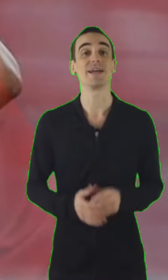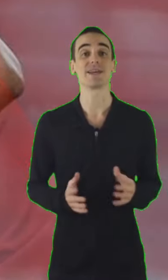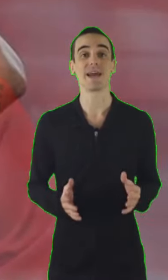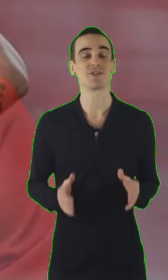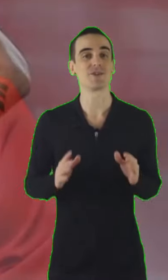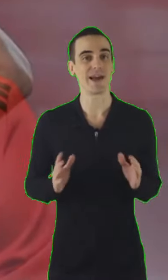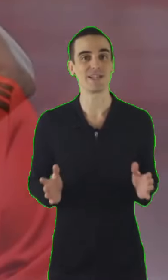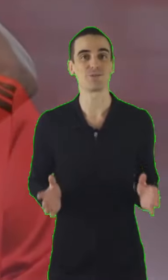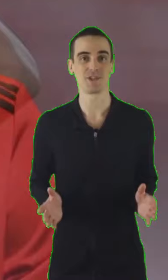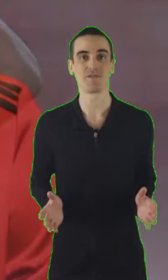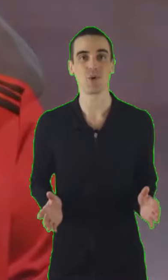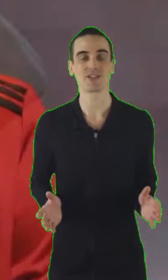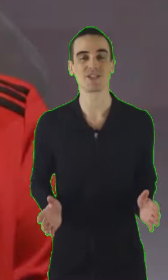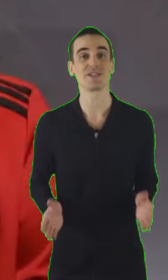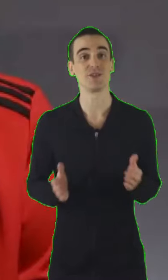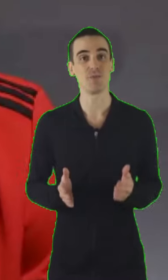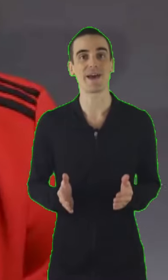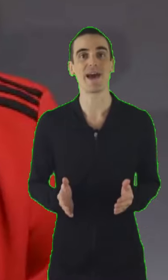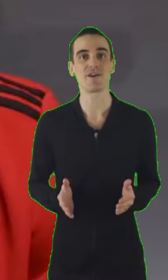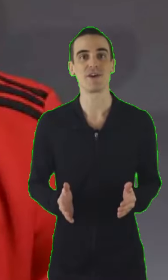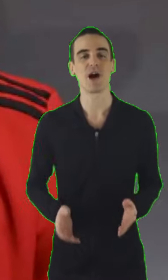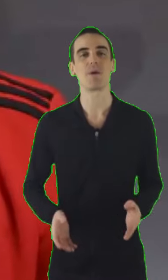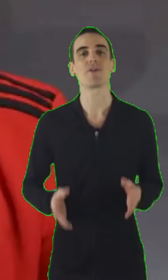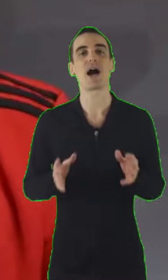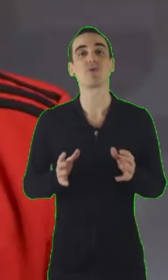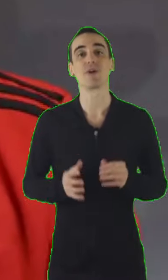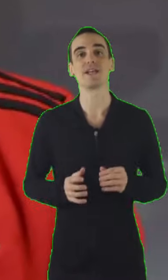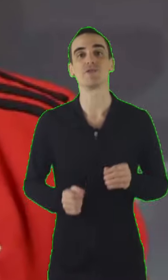Se inscreva no canal, pois a qualquer momento te atualizo com mais novidades sobre o Cruzeiro.